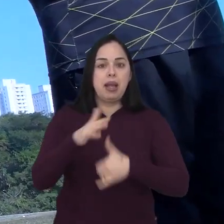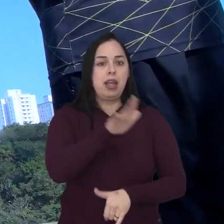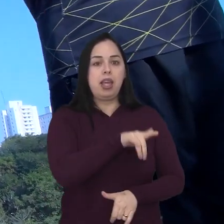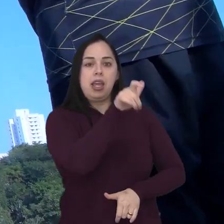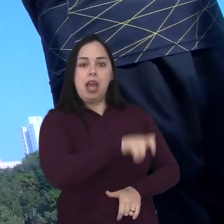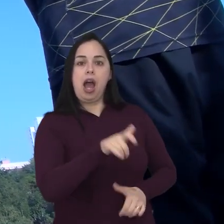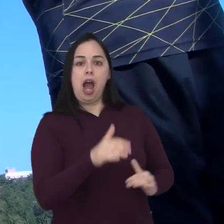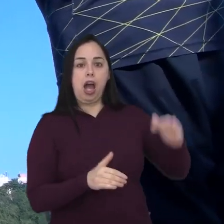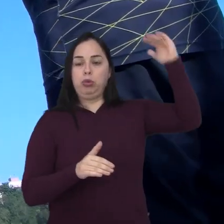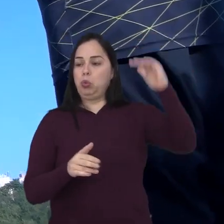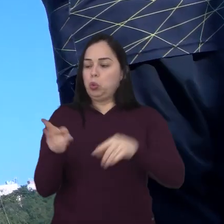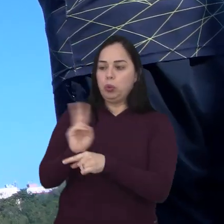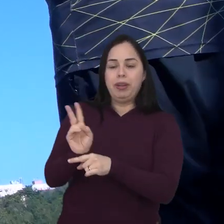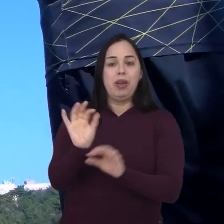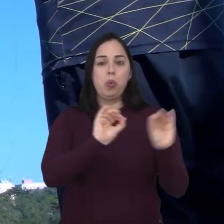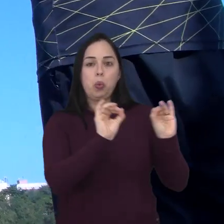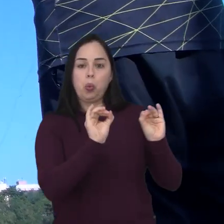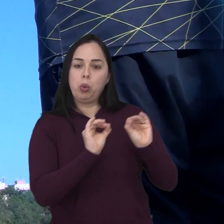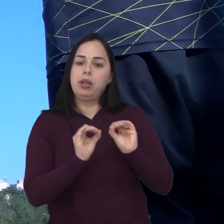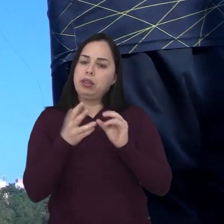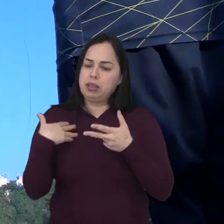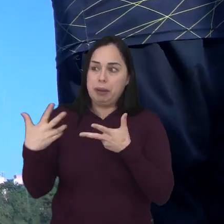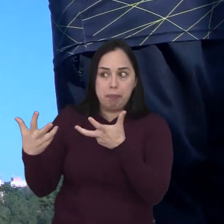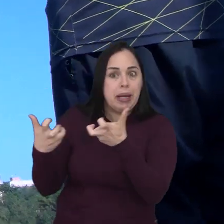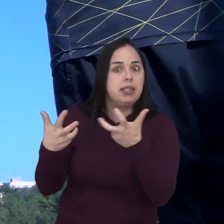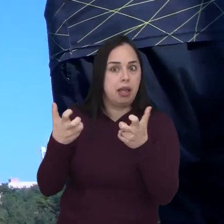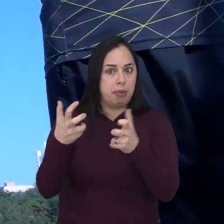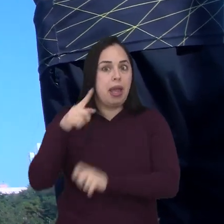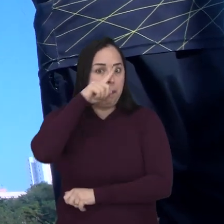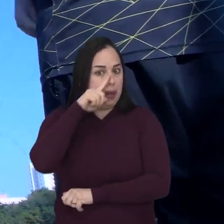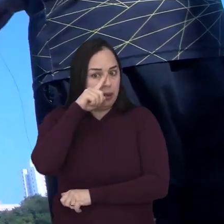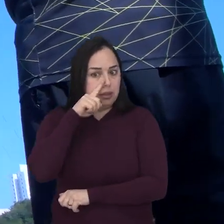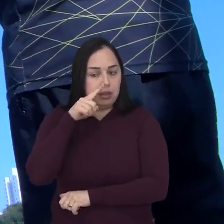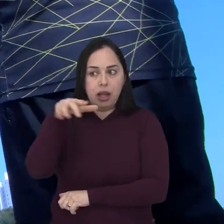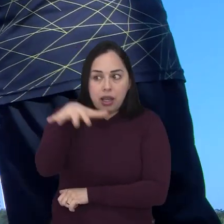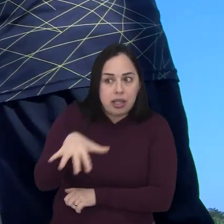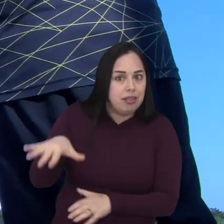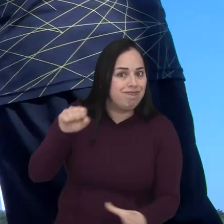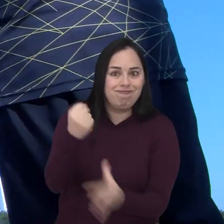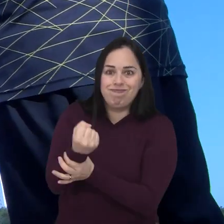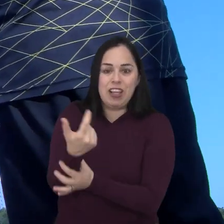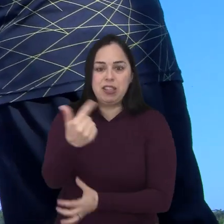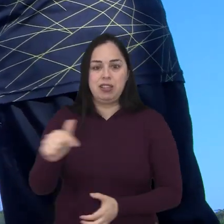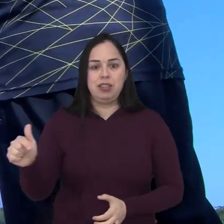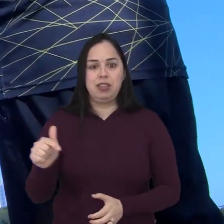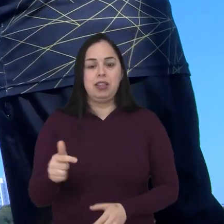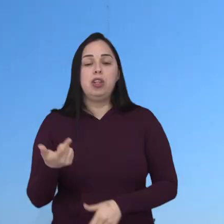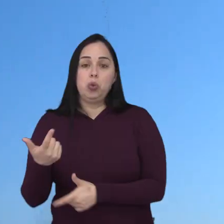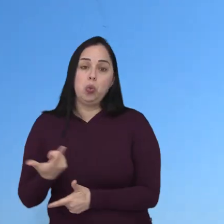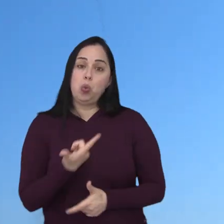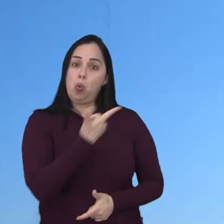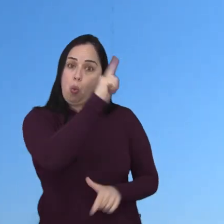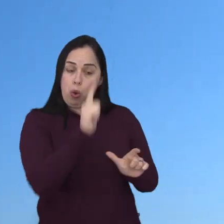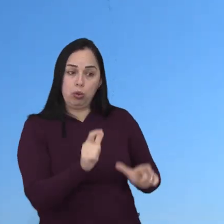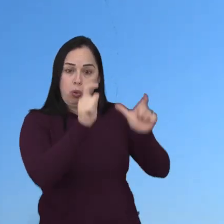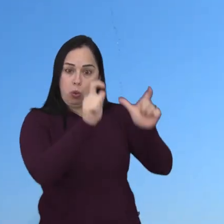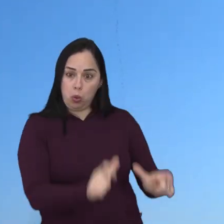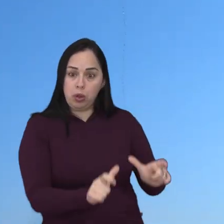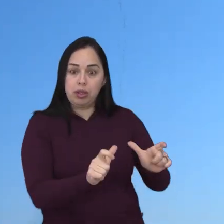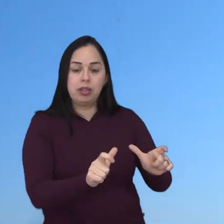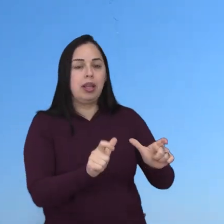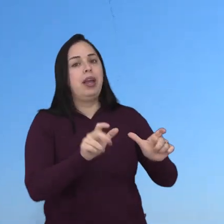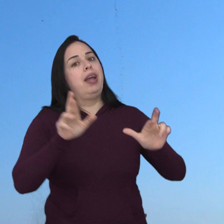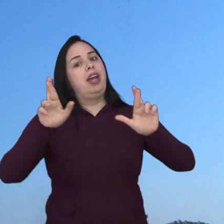sem a supervisão de adultos. E é só olhar ao redor para perceber os riscos. Aqui não é uma área segura. Já nessa